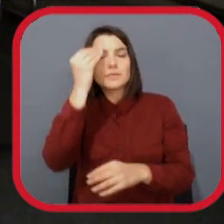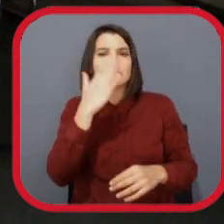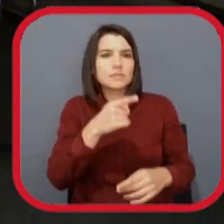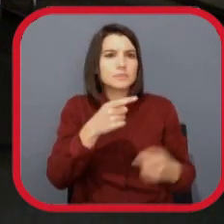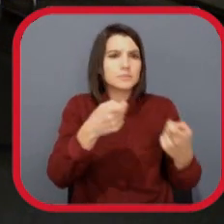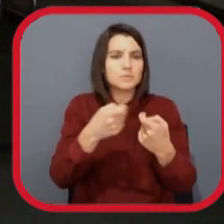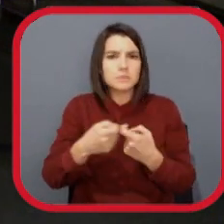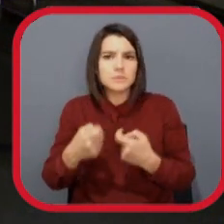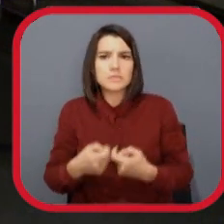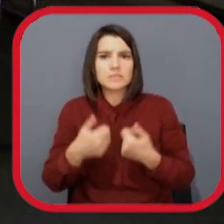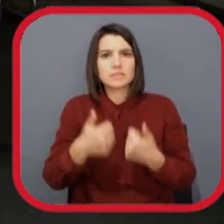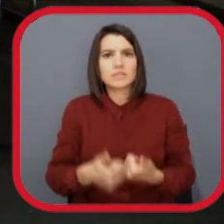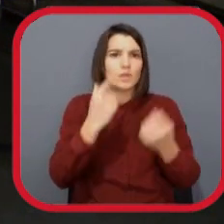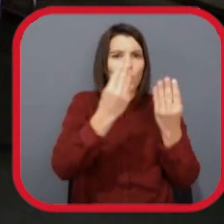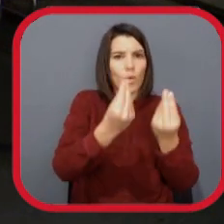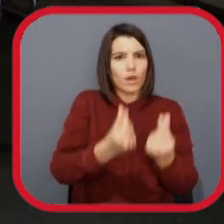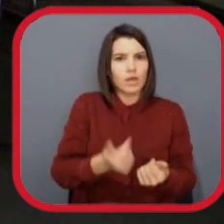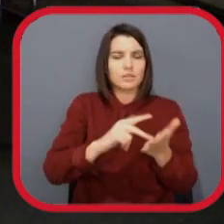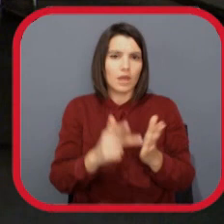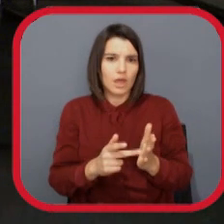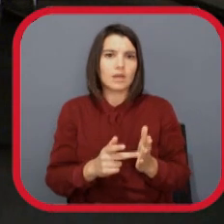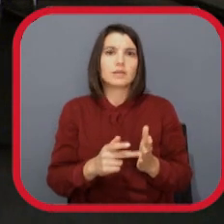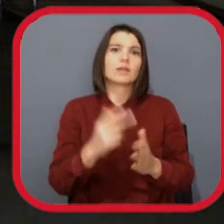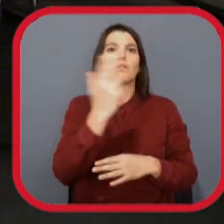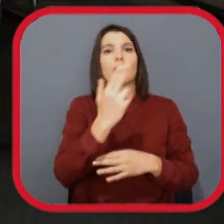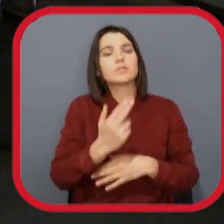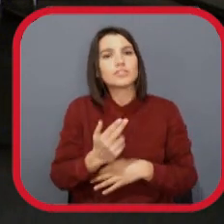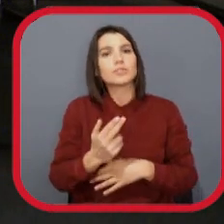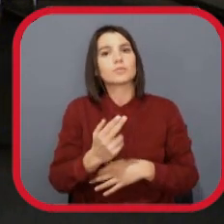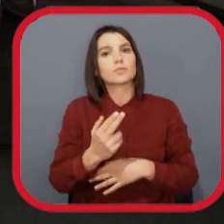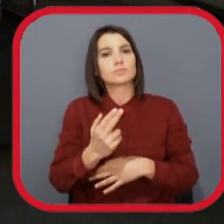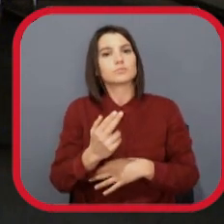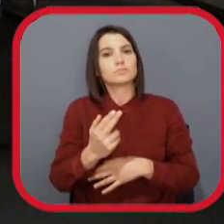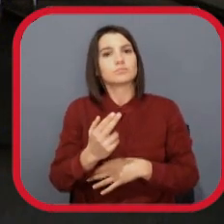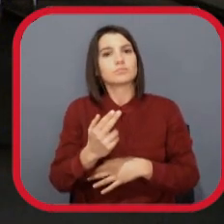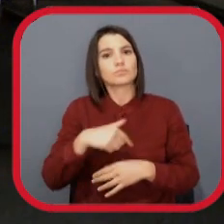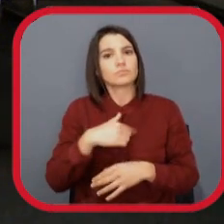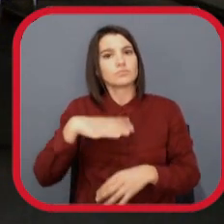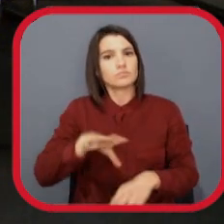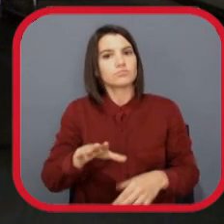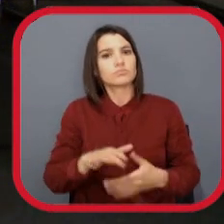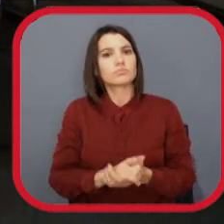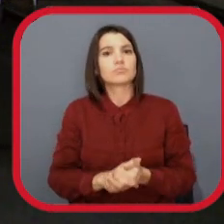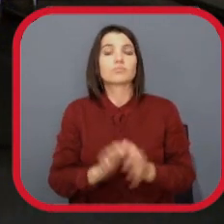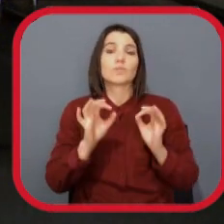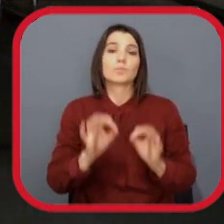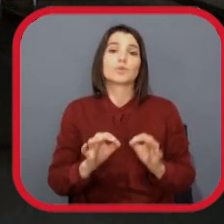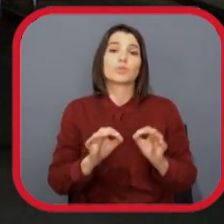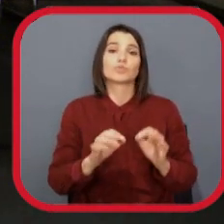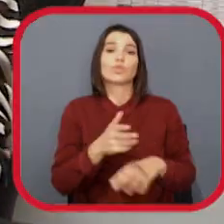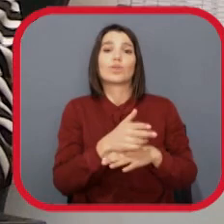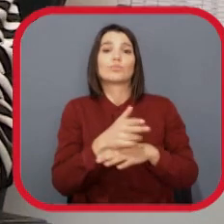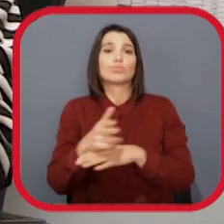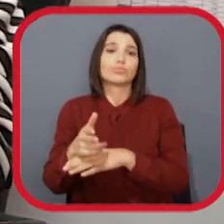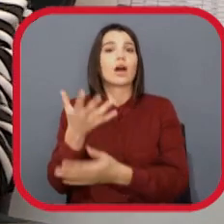acompanhar as gravações para saber se as cenas estão com a qualidade técnica e artística com que nós